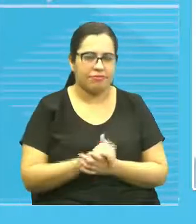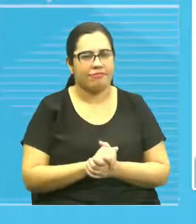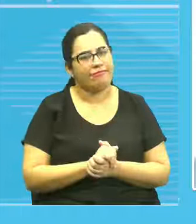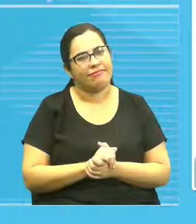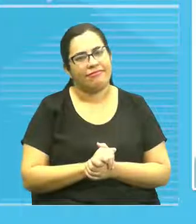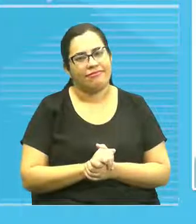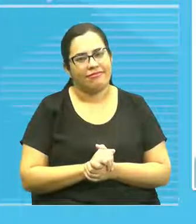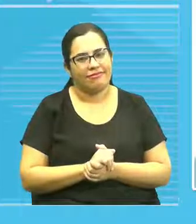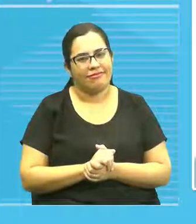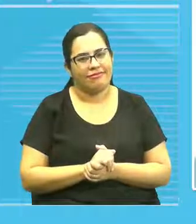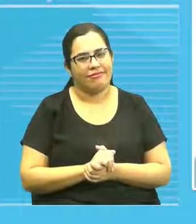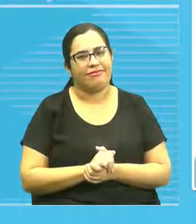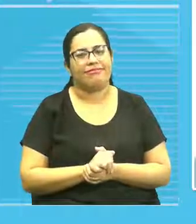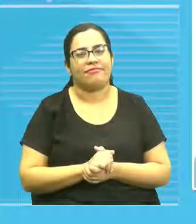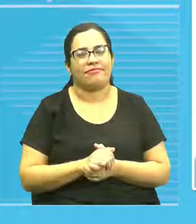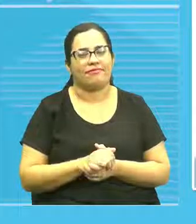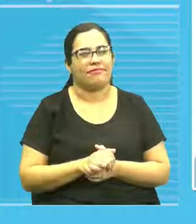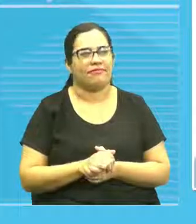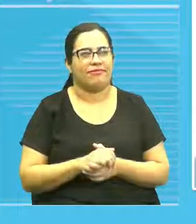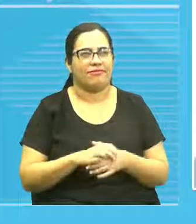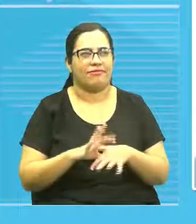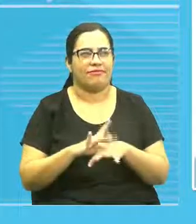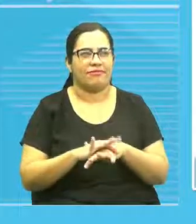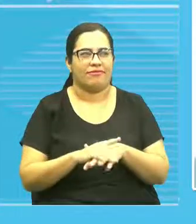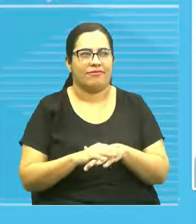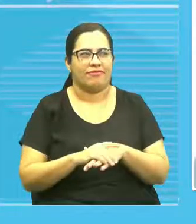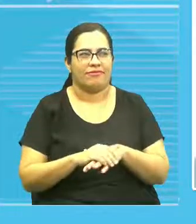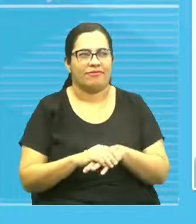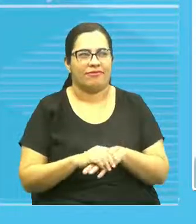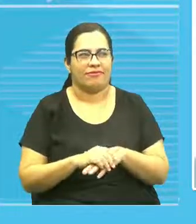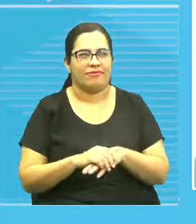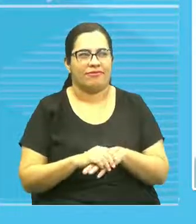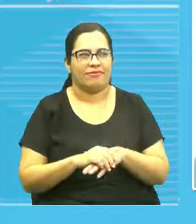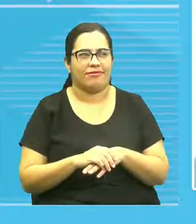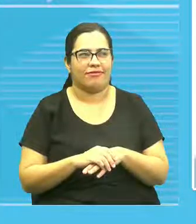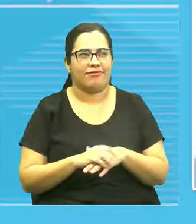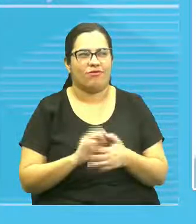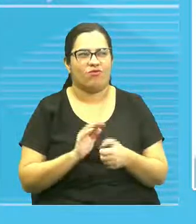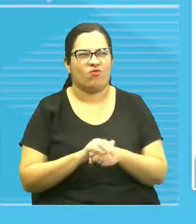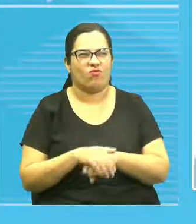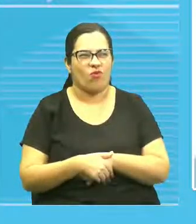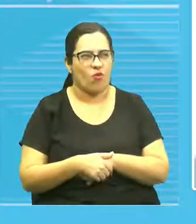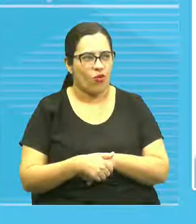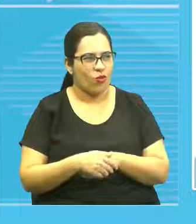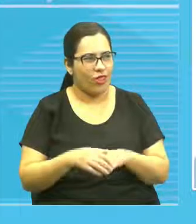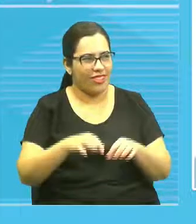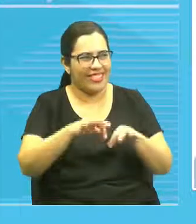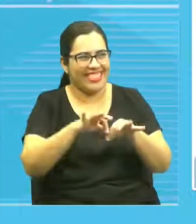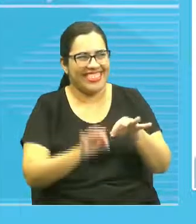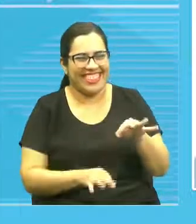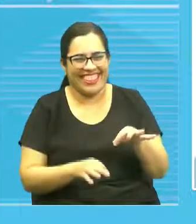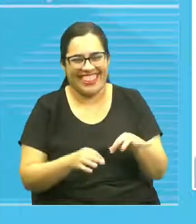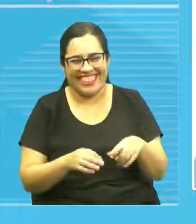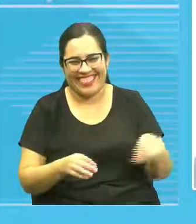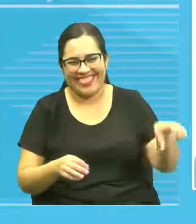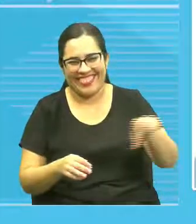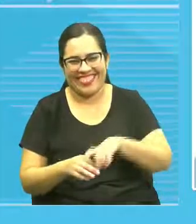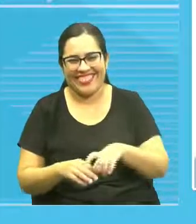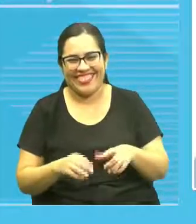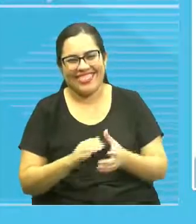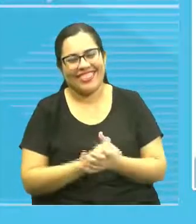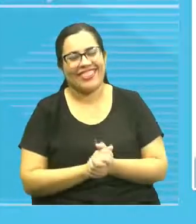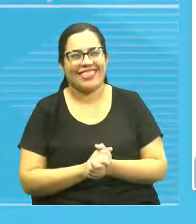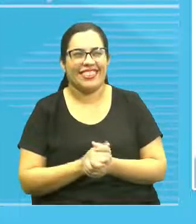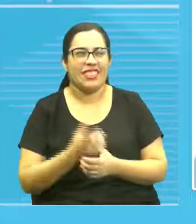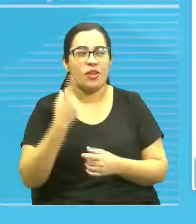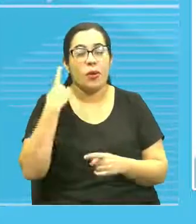Fia, de noite. Eita, uma vez que eu comi dor de uma vez. Lapada doida. É